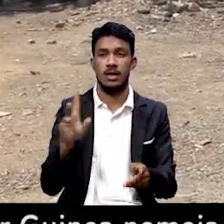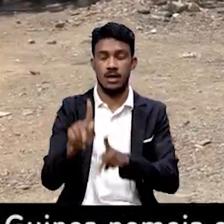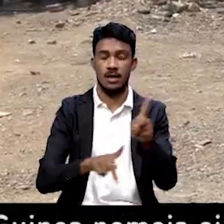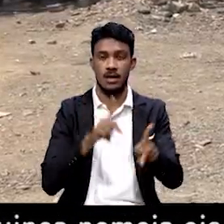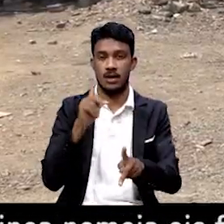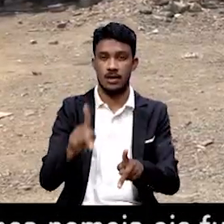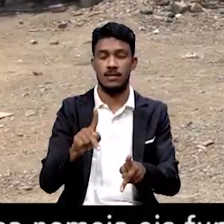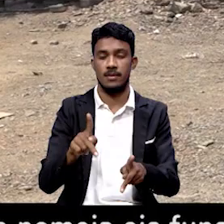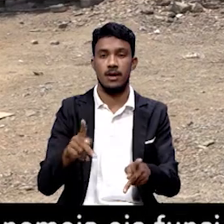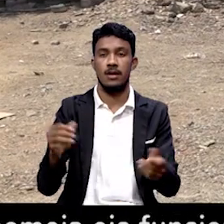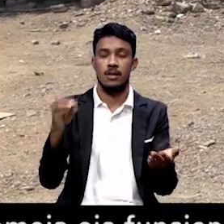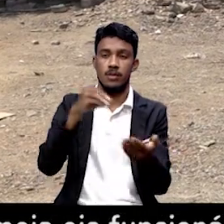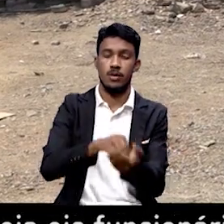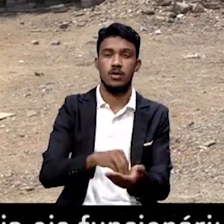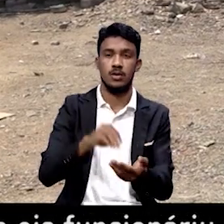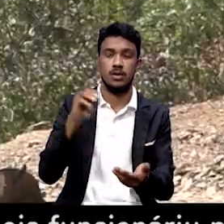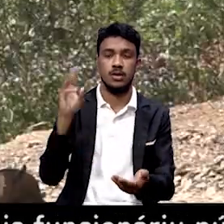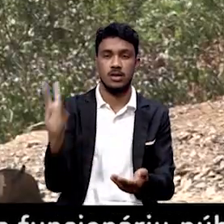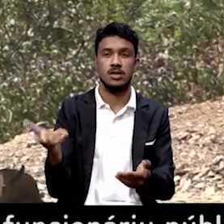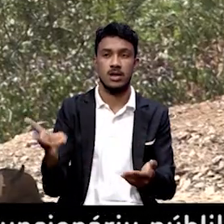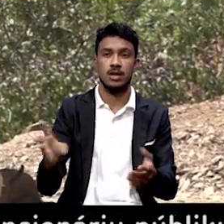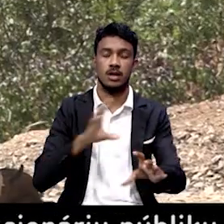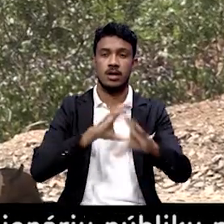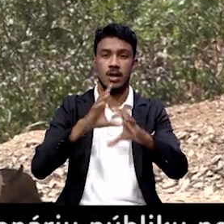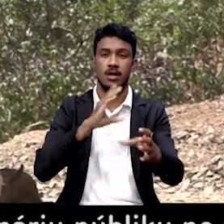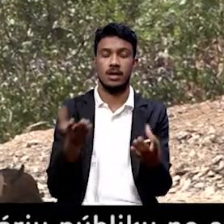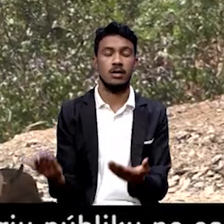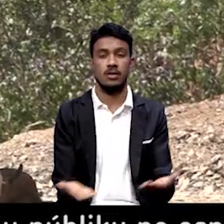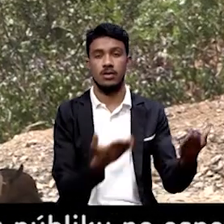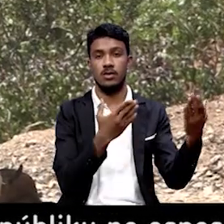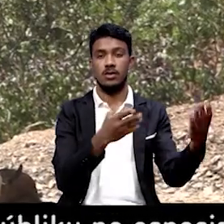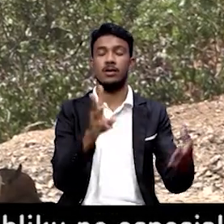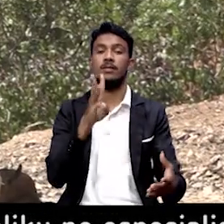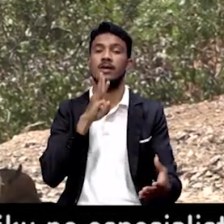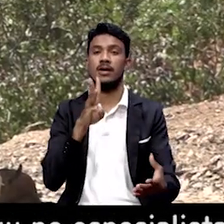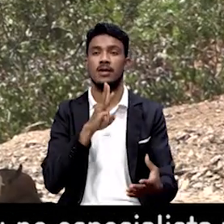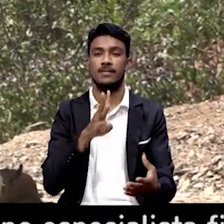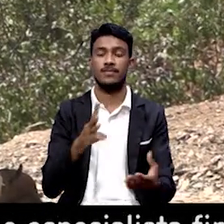tal. Três caminhonetas na avaria, e de 8 toneladas, e de